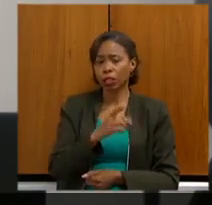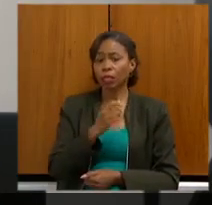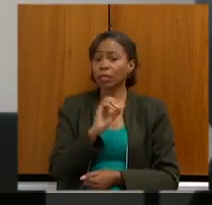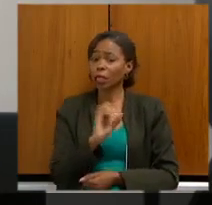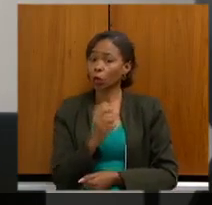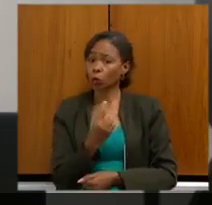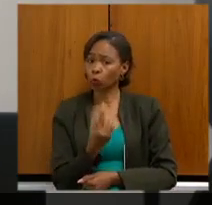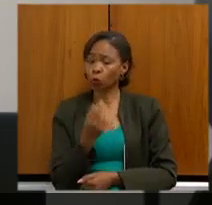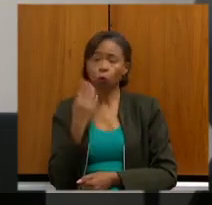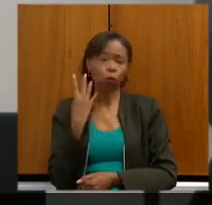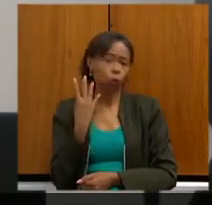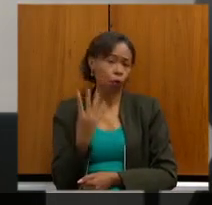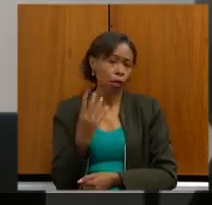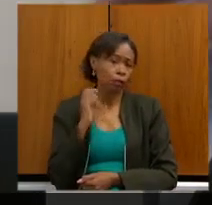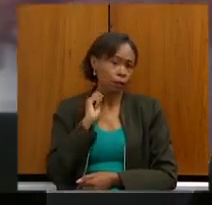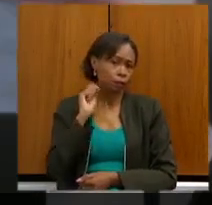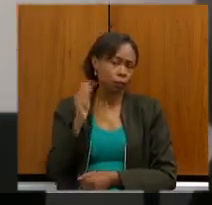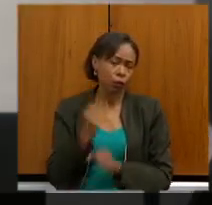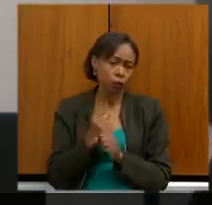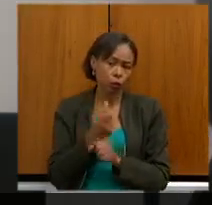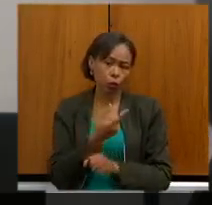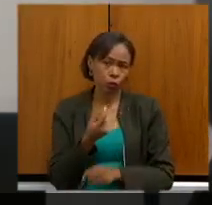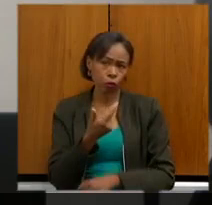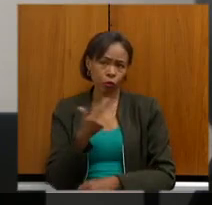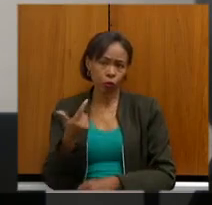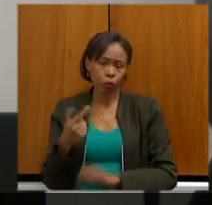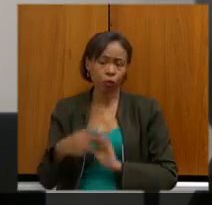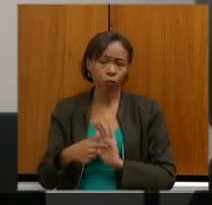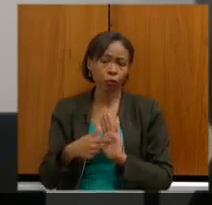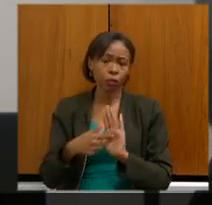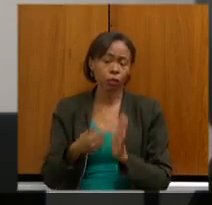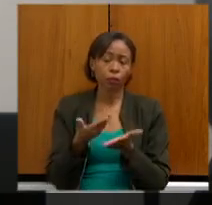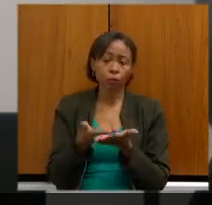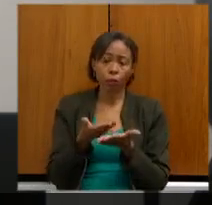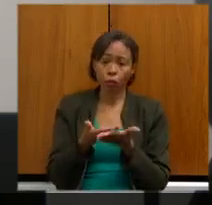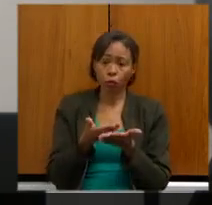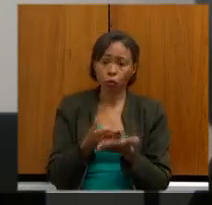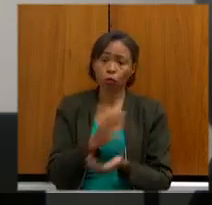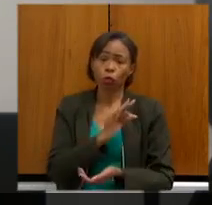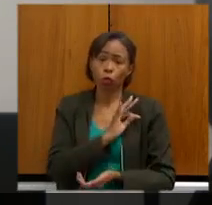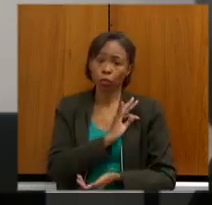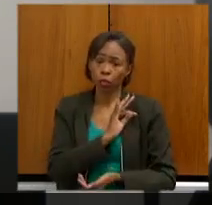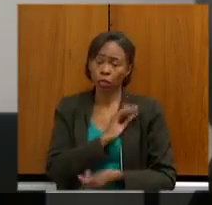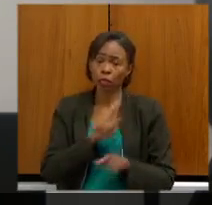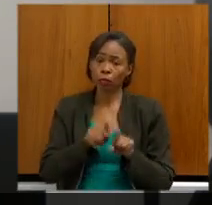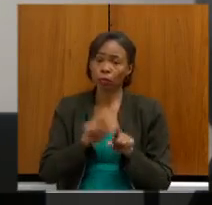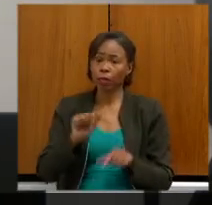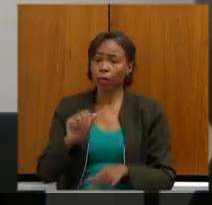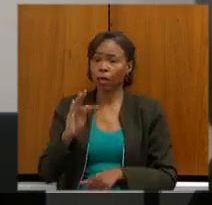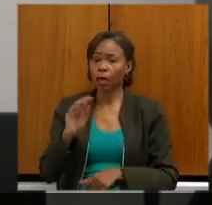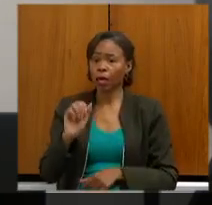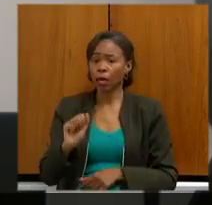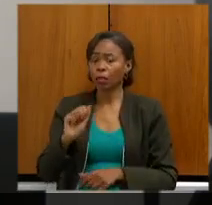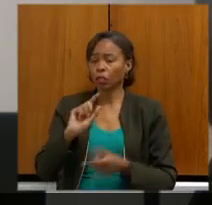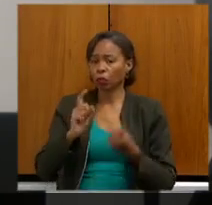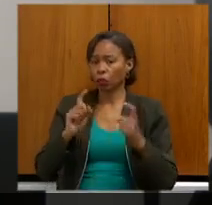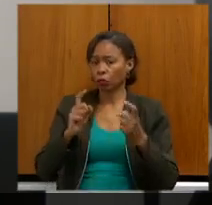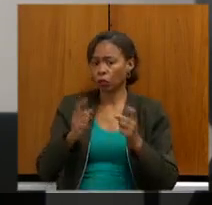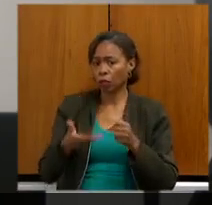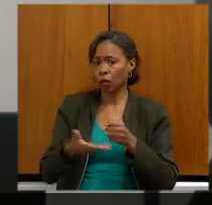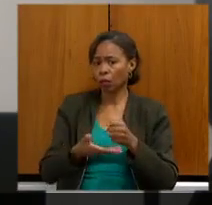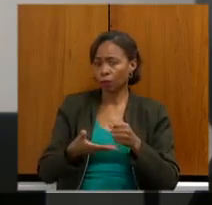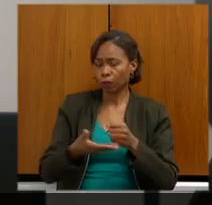quatro de abril de 2022 apresentando inclusive os estudos técnicos e atas de reunião que embasaram a